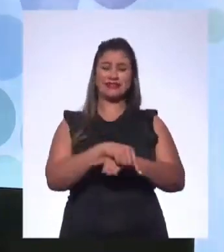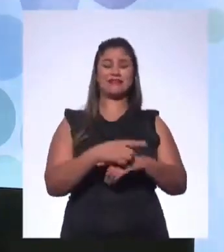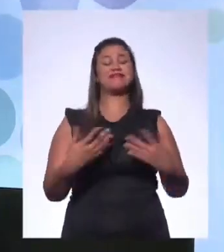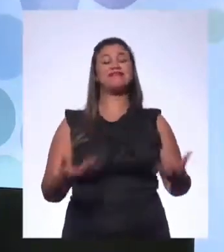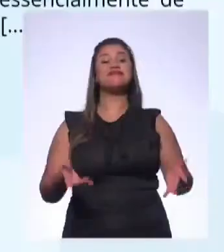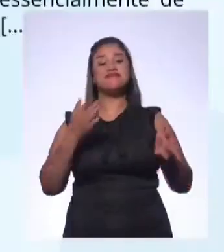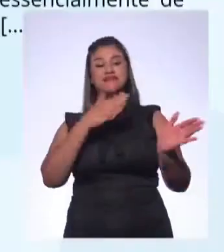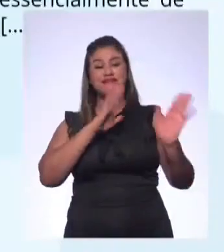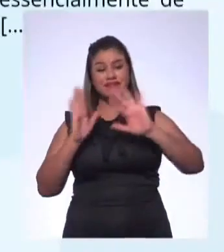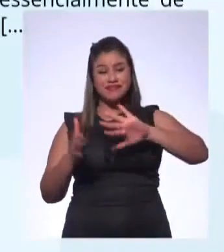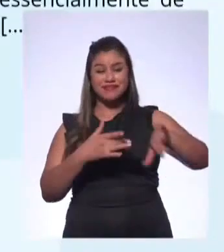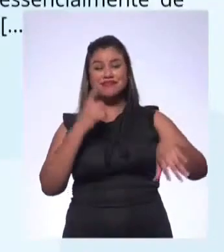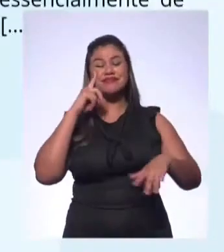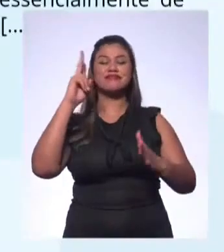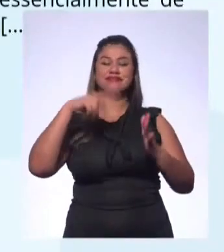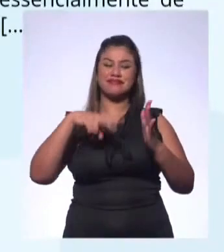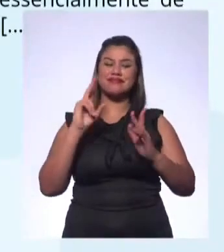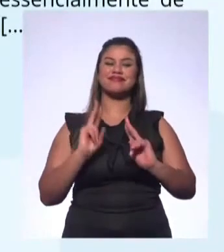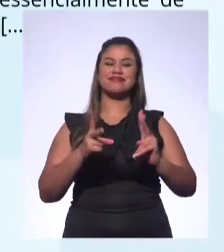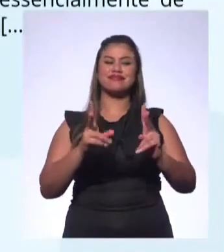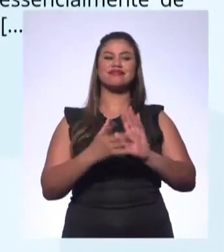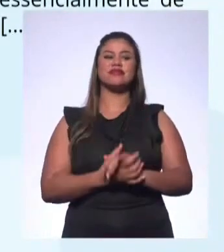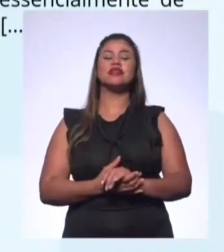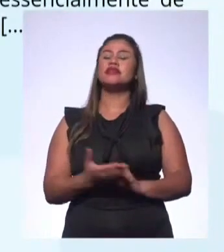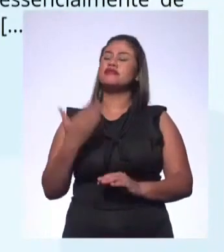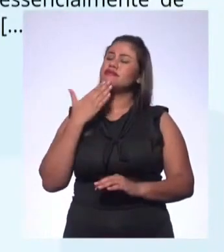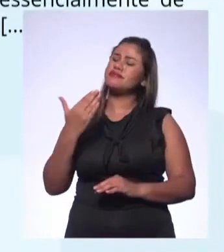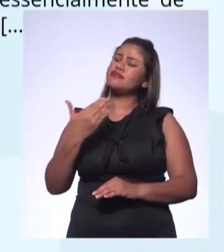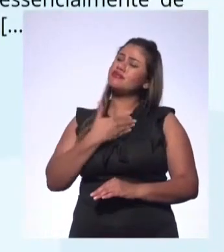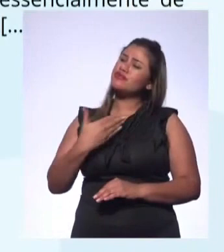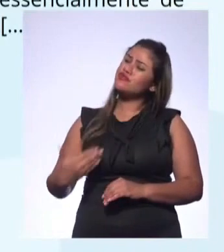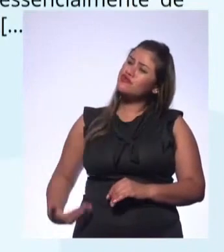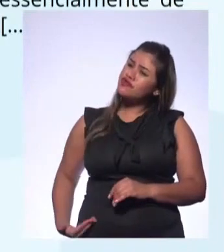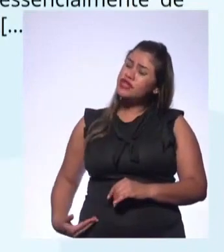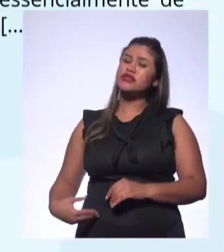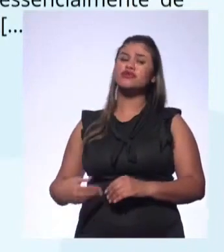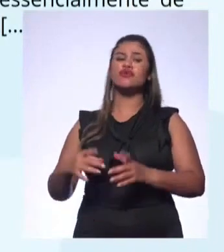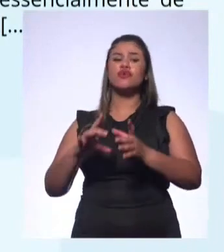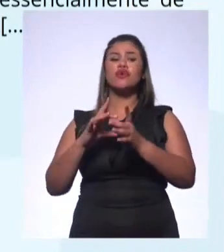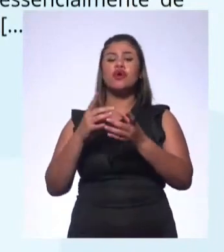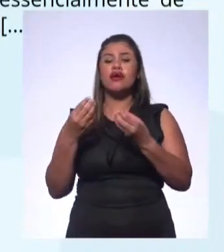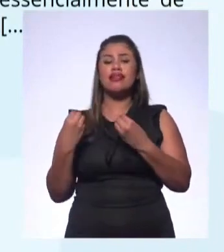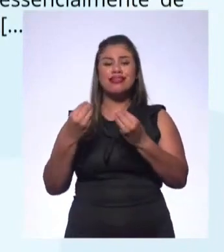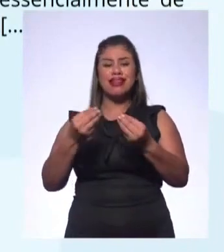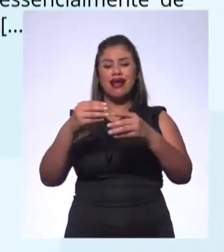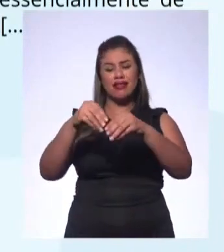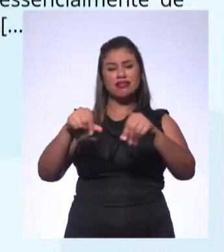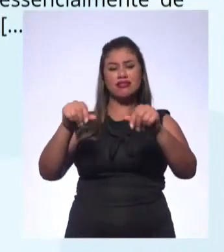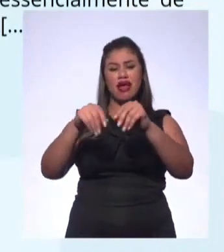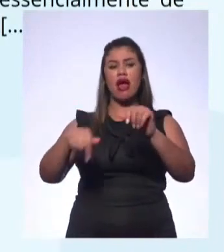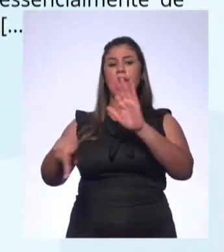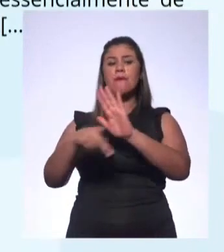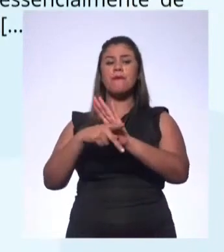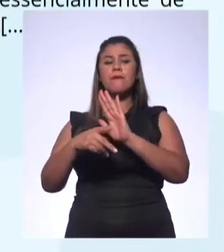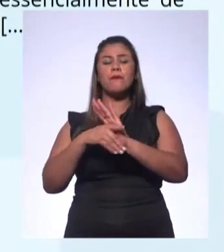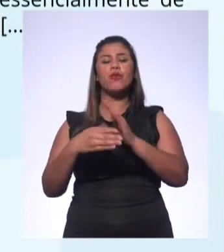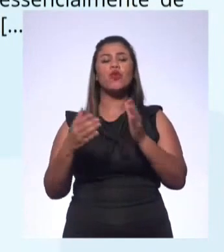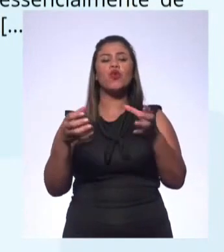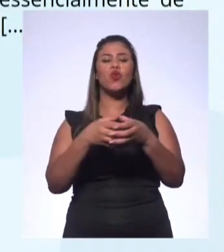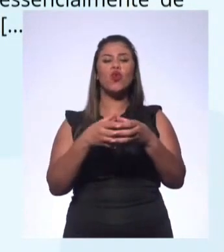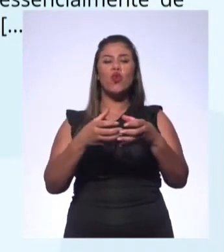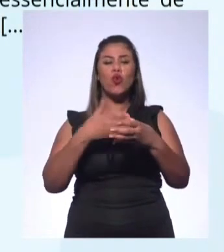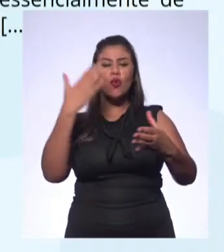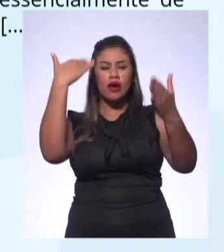texto? Estamos pedindo ao governo que libere terras para que as tribos indígenas e os campesinos